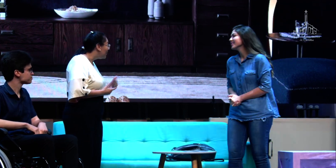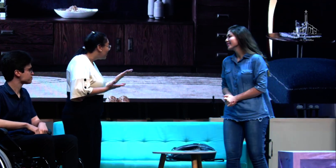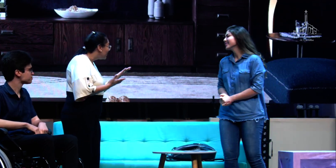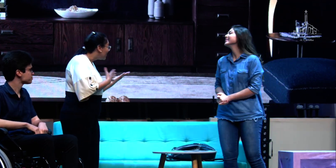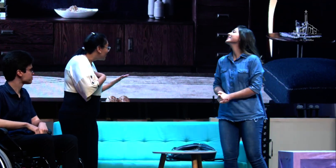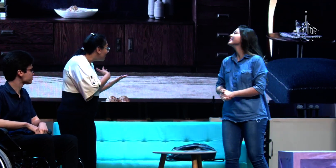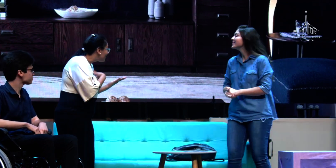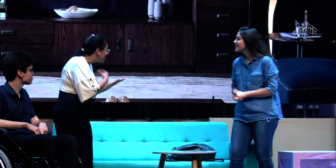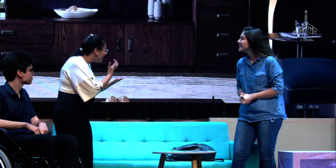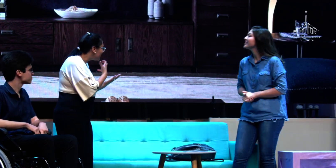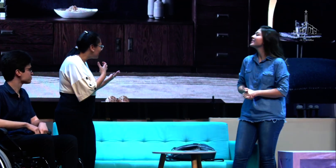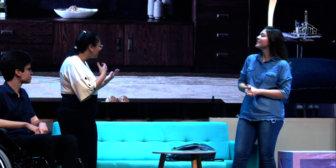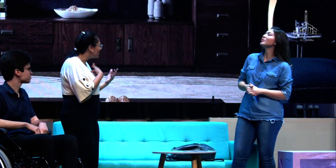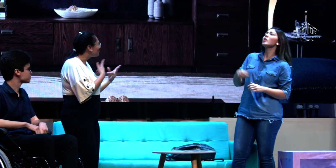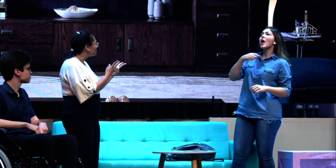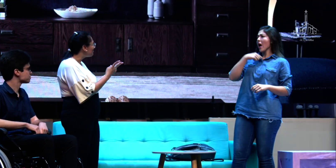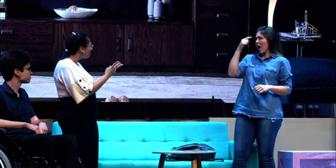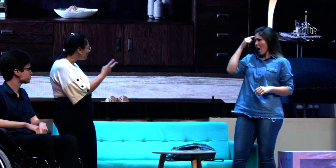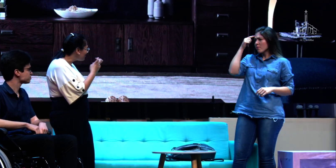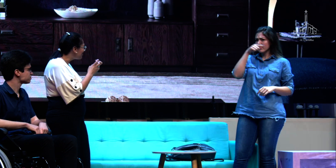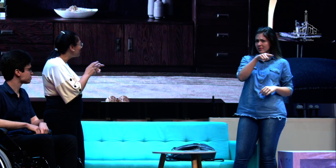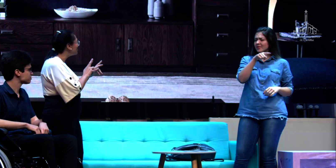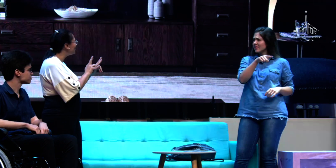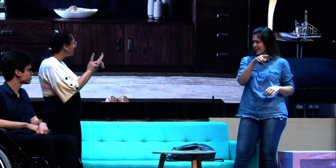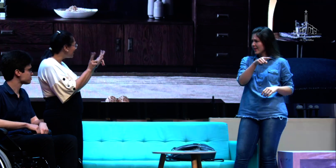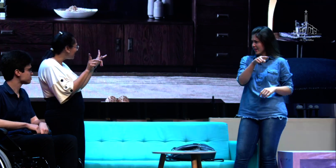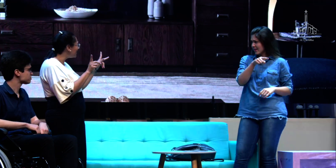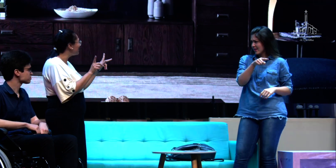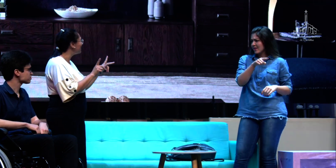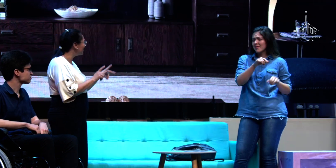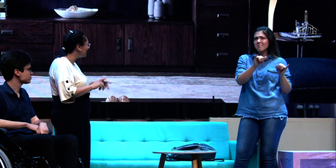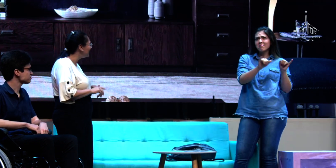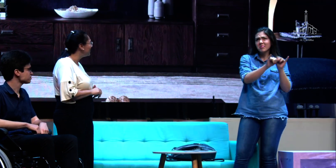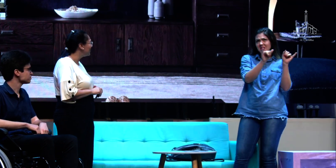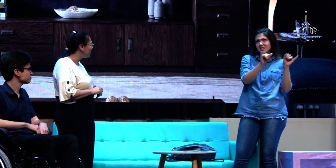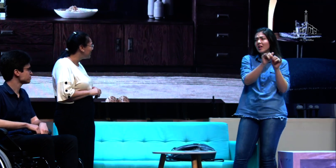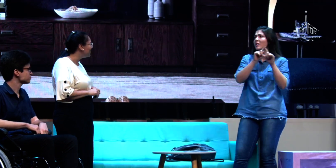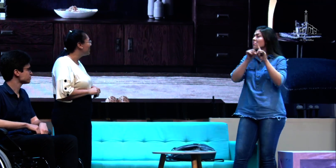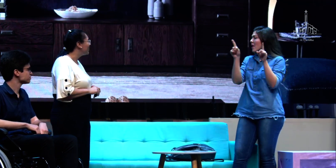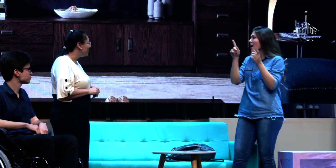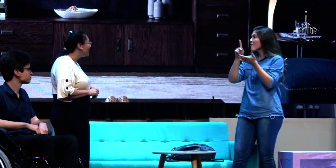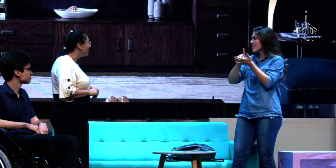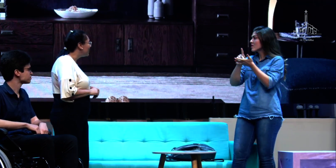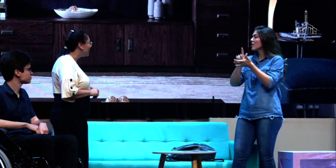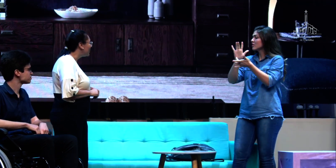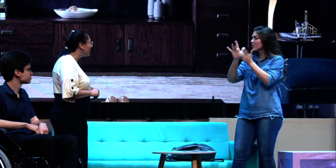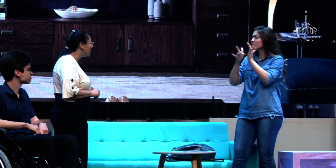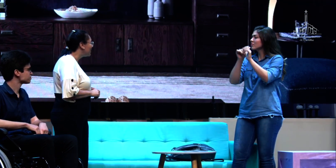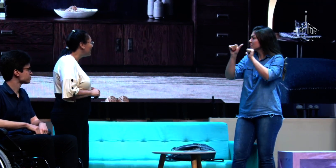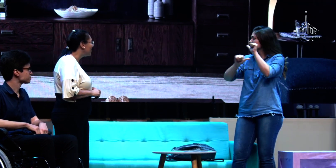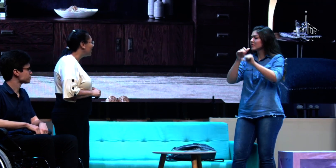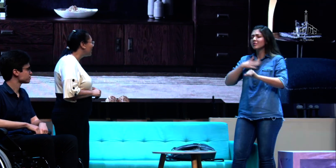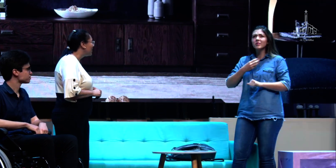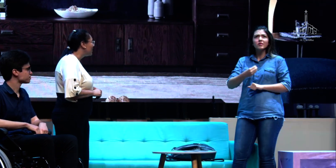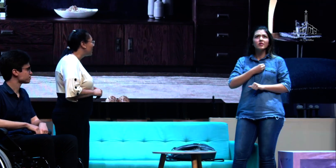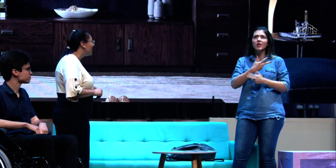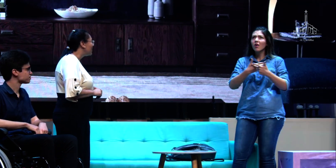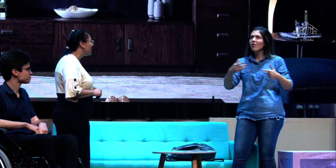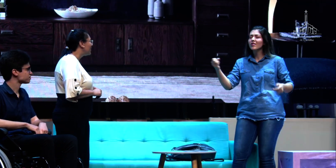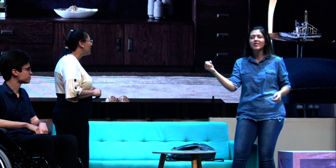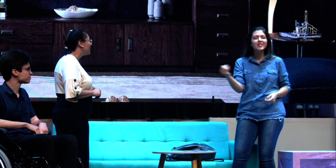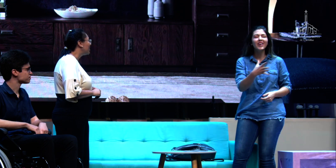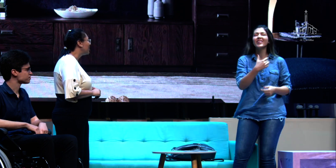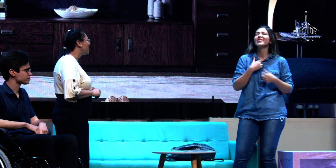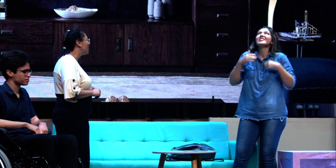muito feliz, mãe. Que legal, minha filha. Eu achei que, sim, eu achei que isso era uma bobagem, mas a verdade é que